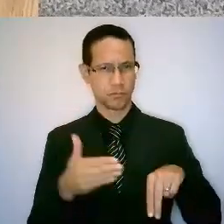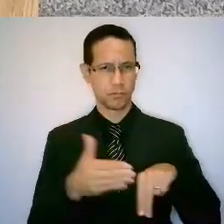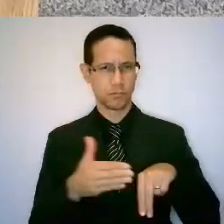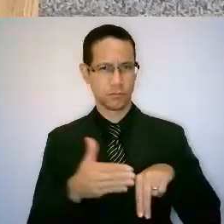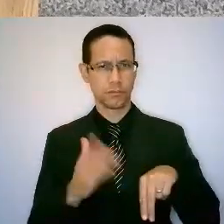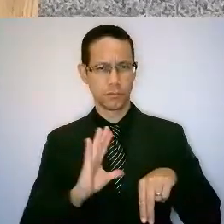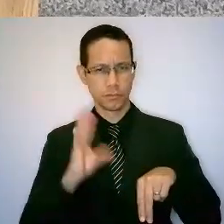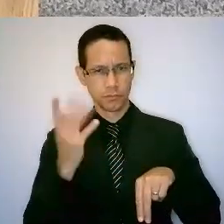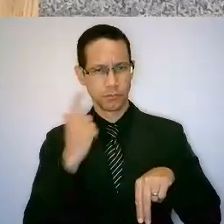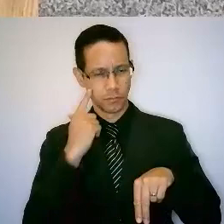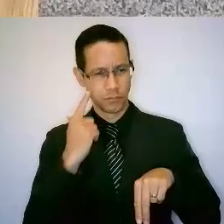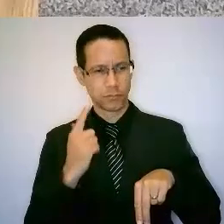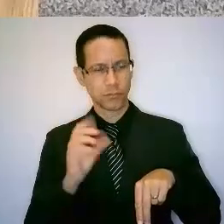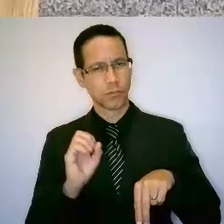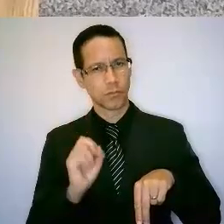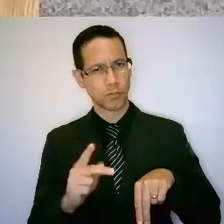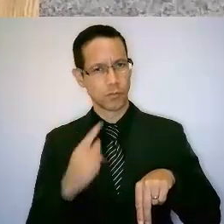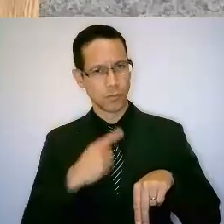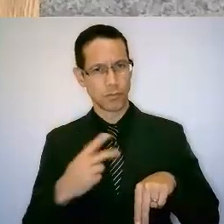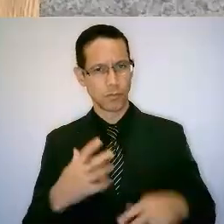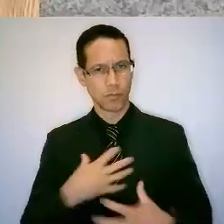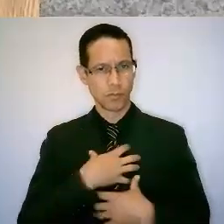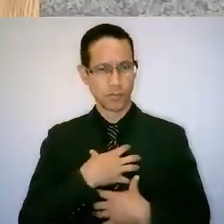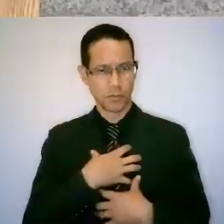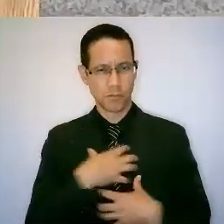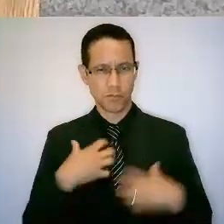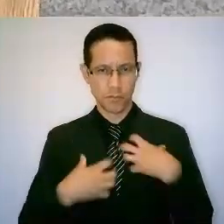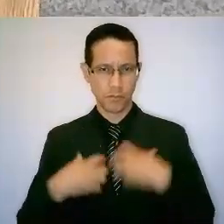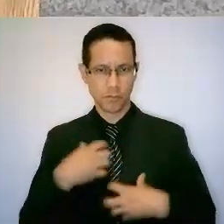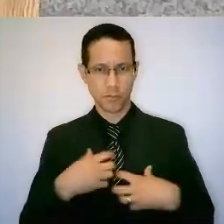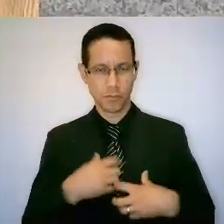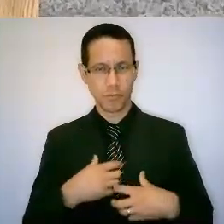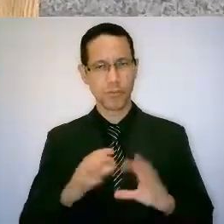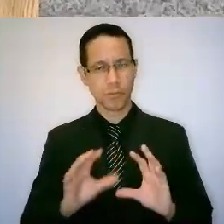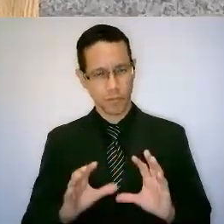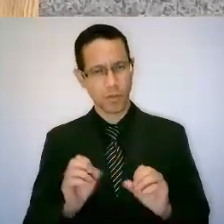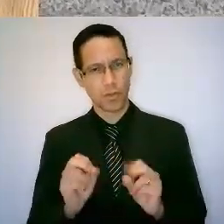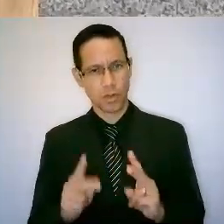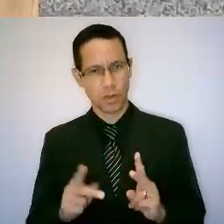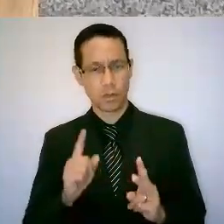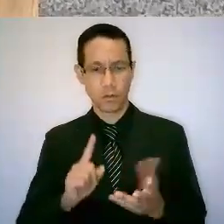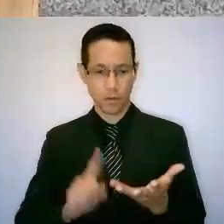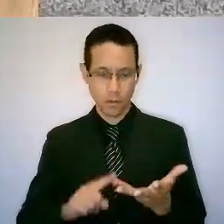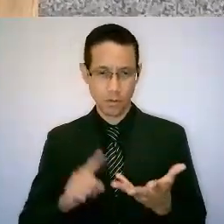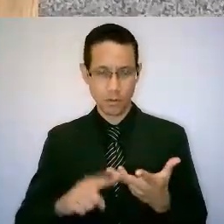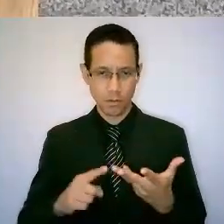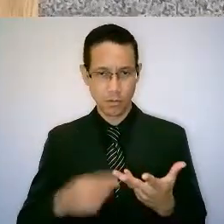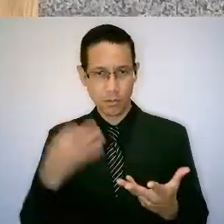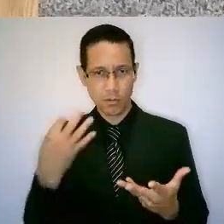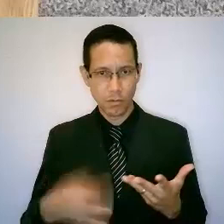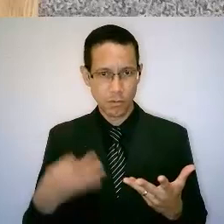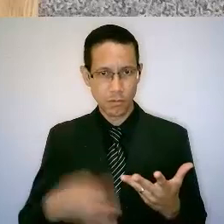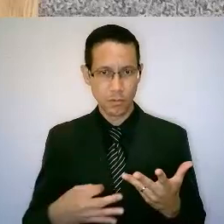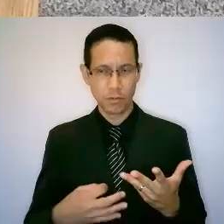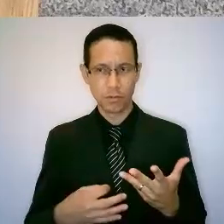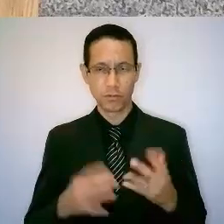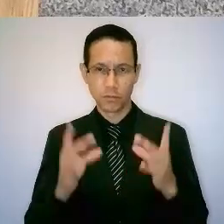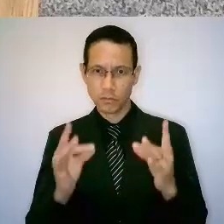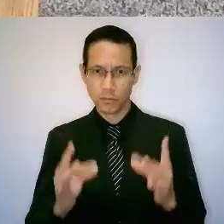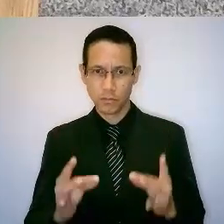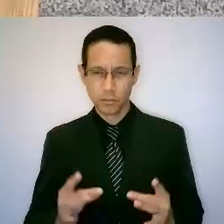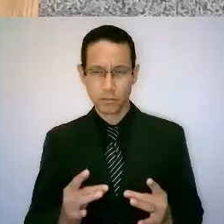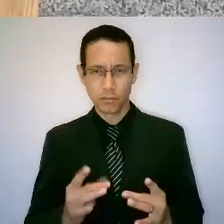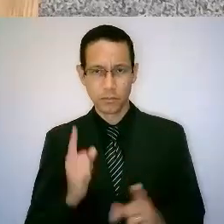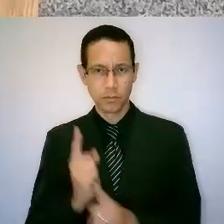traumática tudo bem mas nós temos trabalhar com os fatos esse Enem os fatos que puderam ser inseridos no processo e ela fala claramente